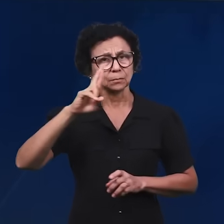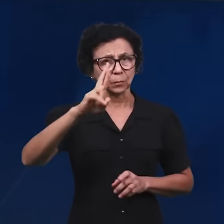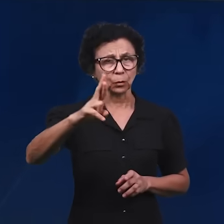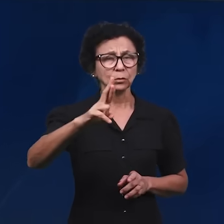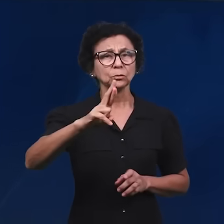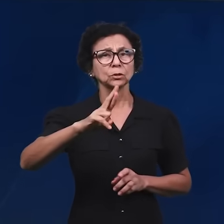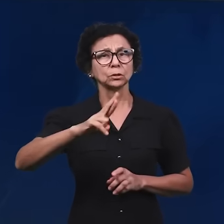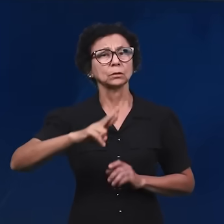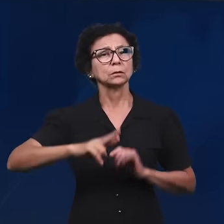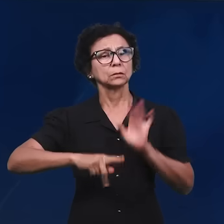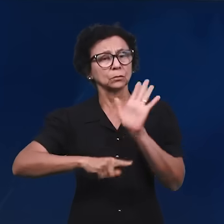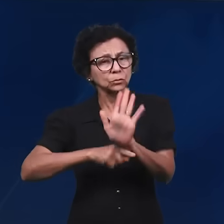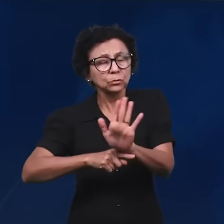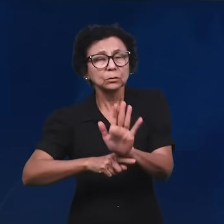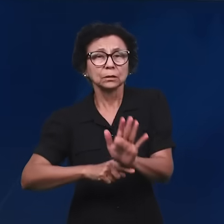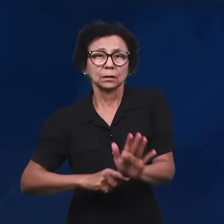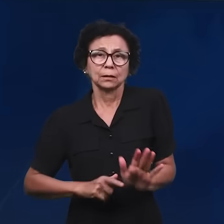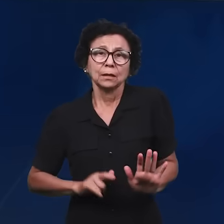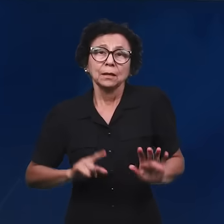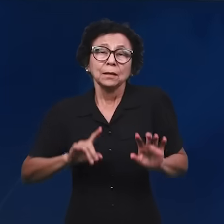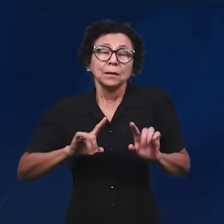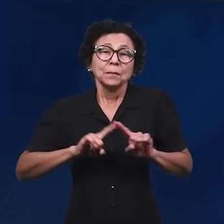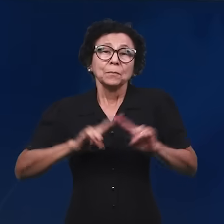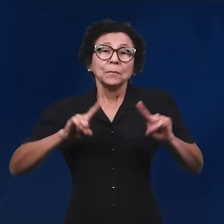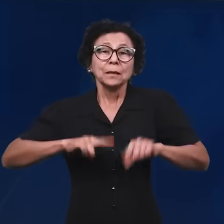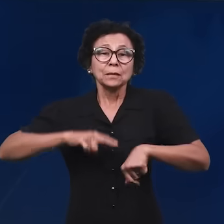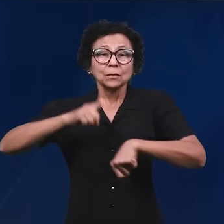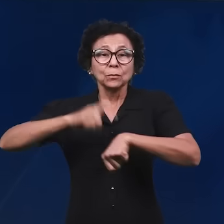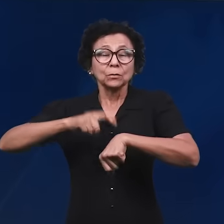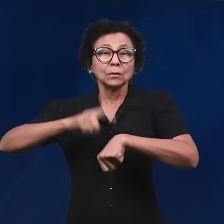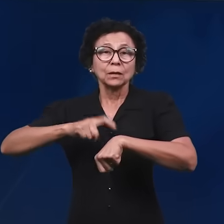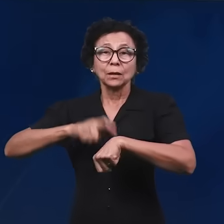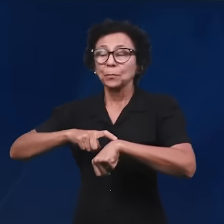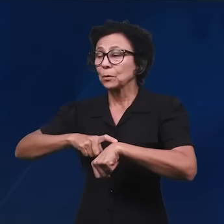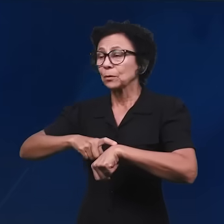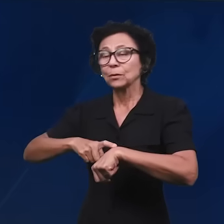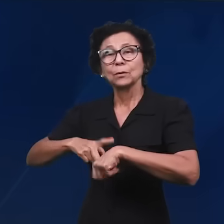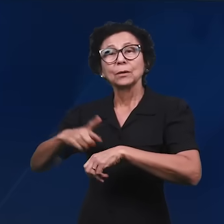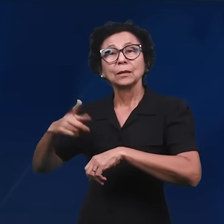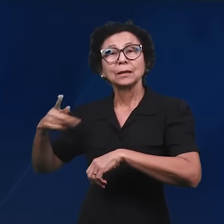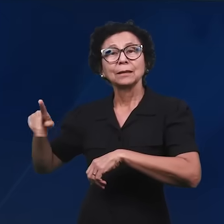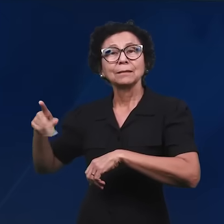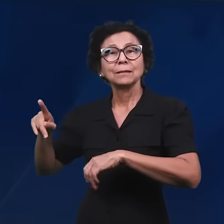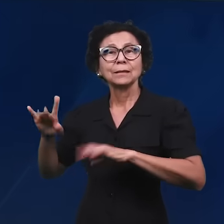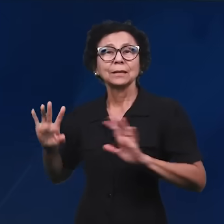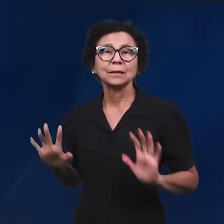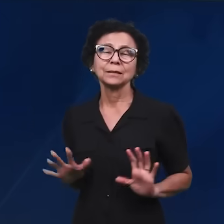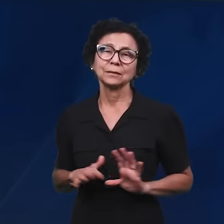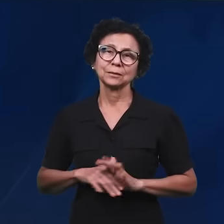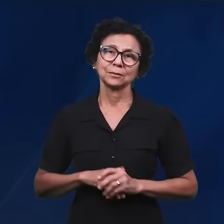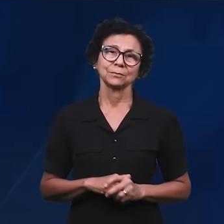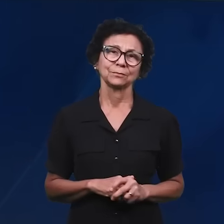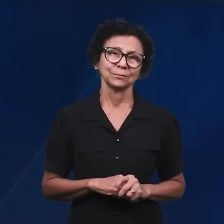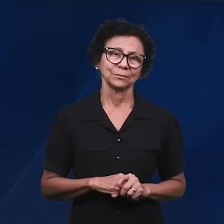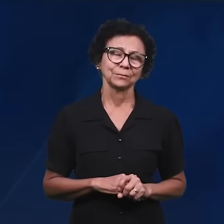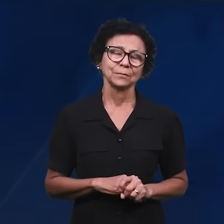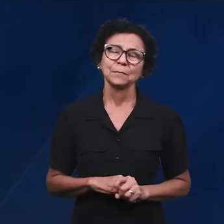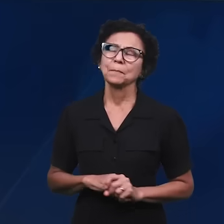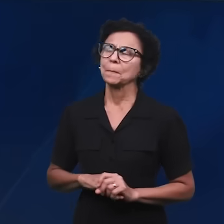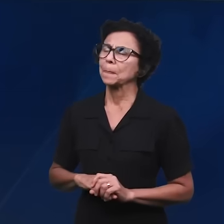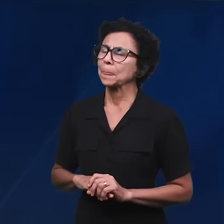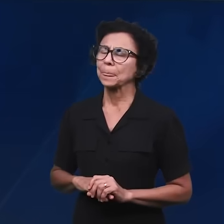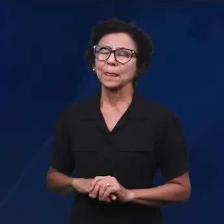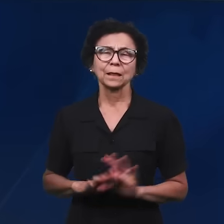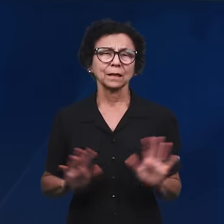Então nós vemos aqui que Deus, às vezes o tempo, você está esperando tanto tempo, pensa que o tempo vai mudar o propósito de Deus, o plano de Deus na